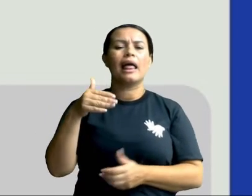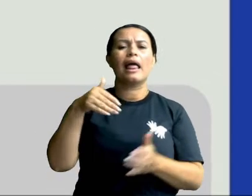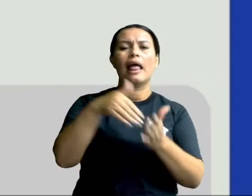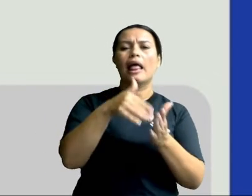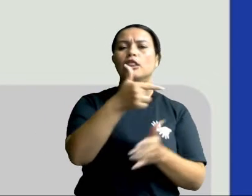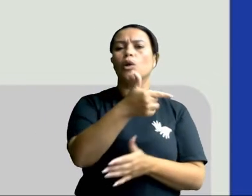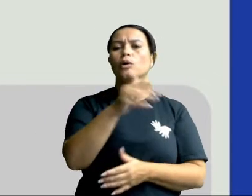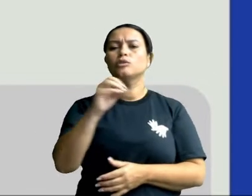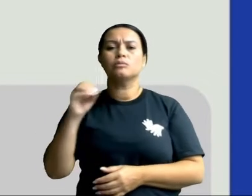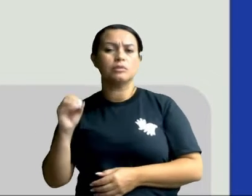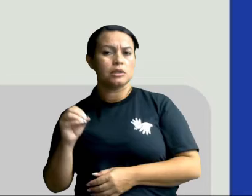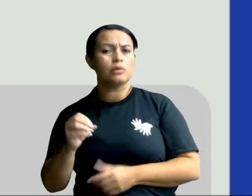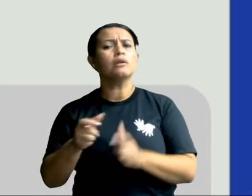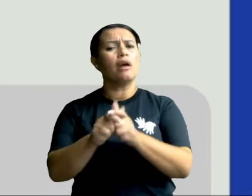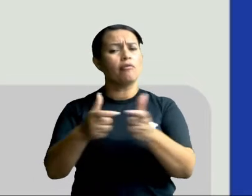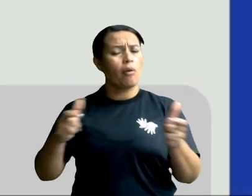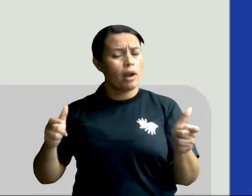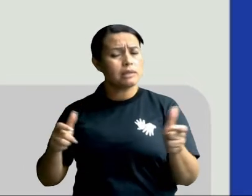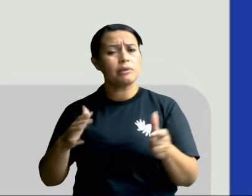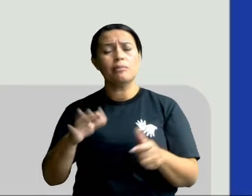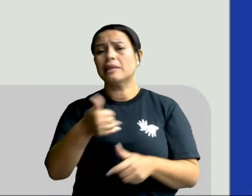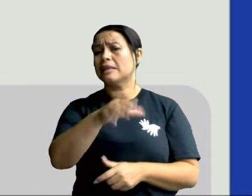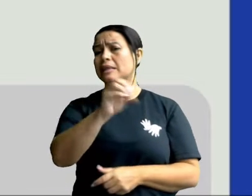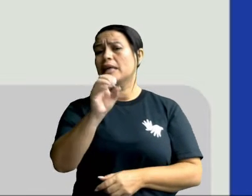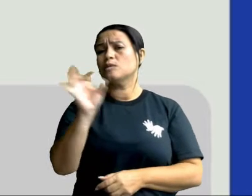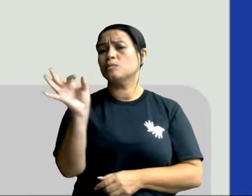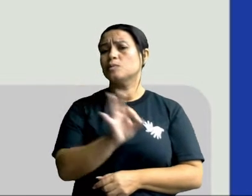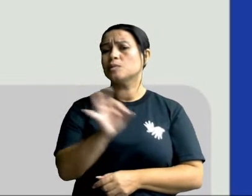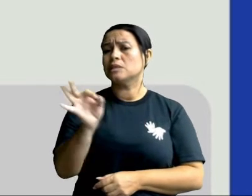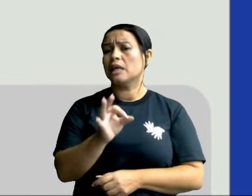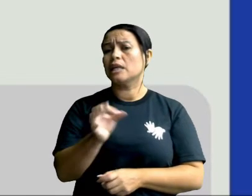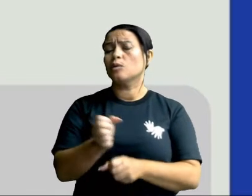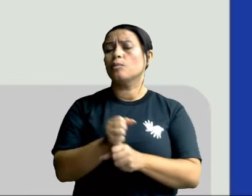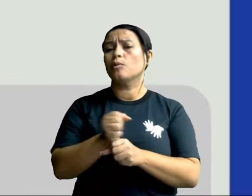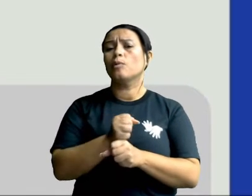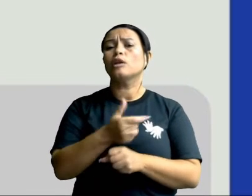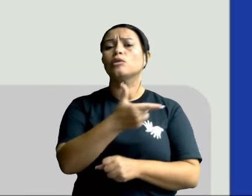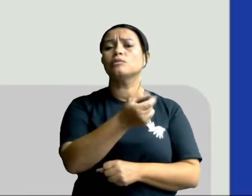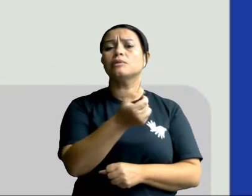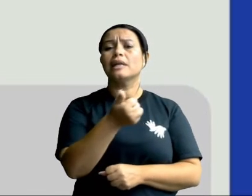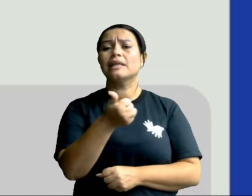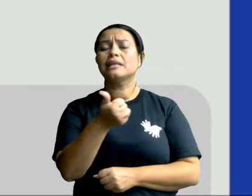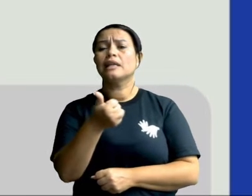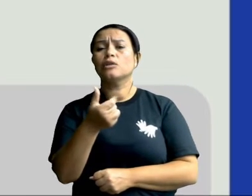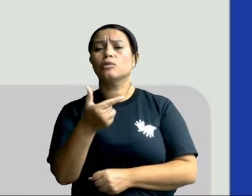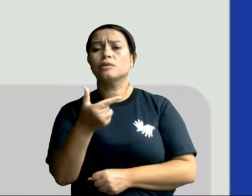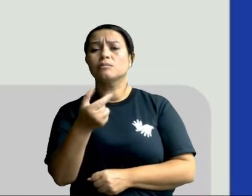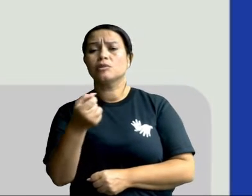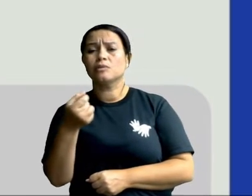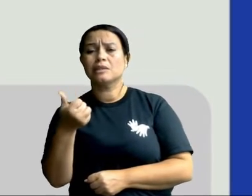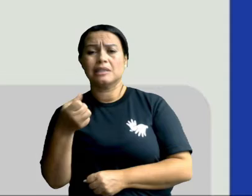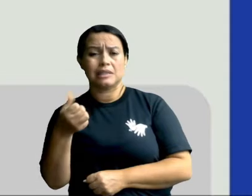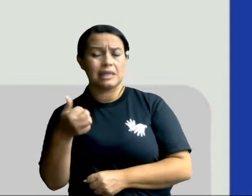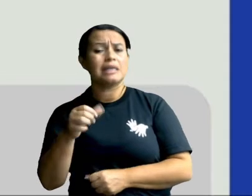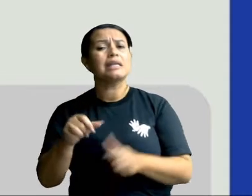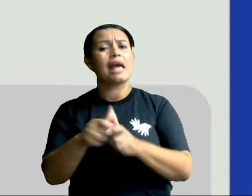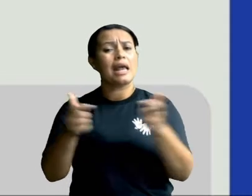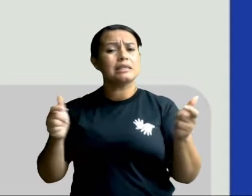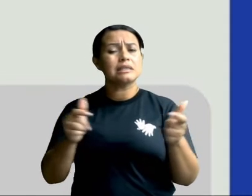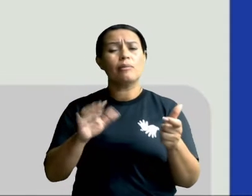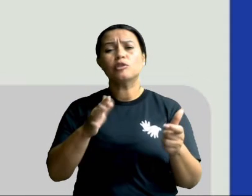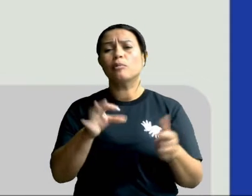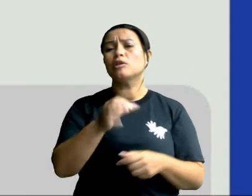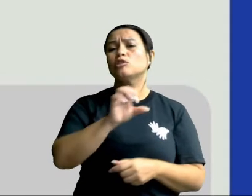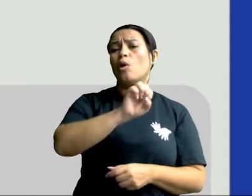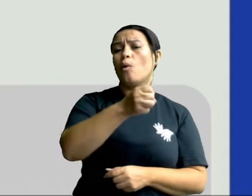chinês apresentou um crescimento elevado, em torno de 10% ao ano. De 2010 a 2016, cresceu em média